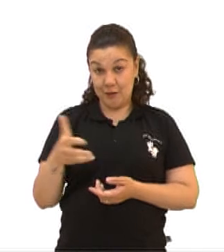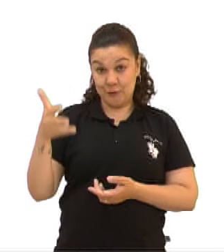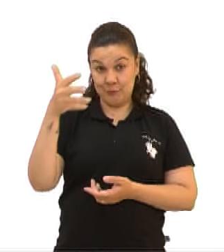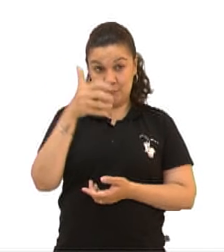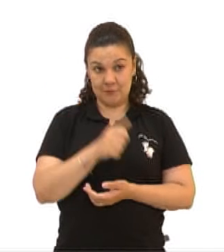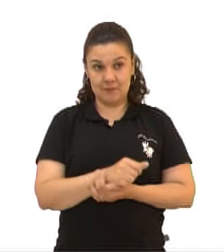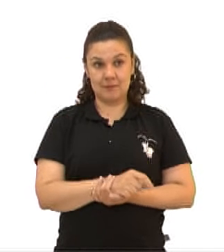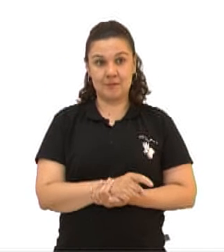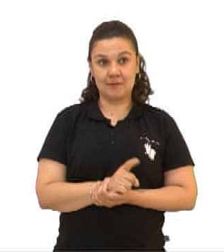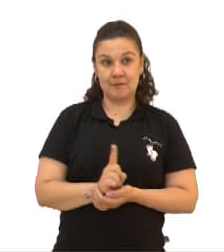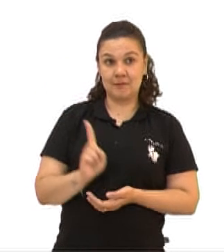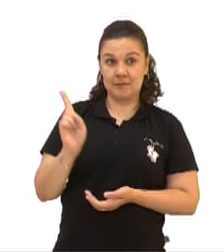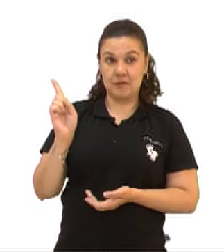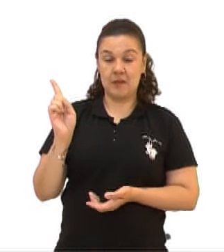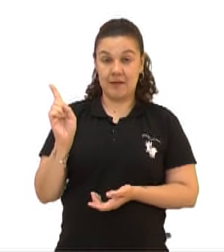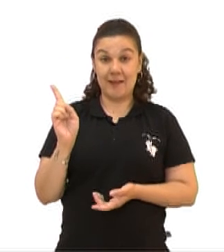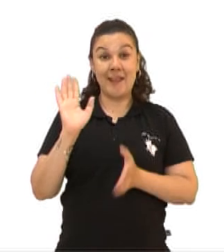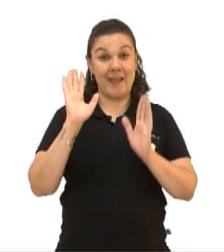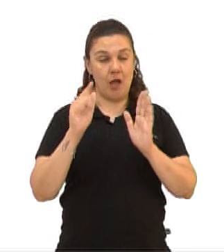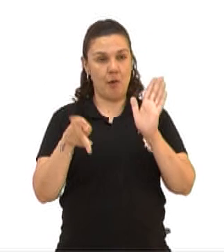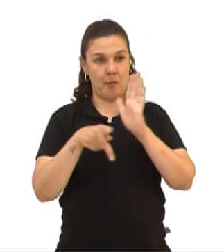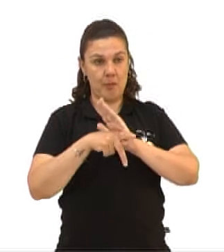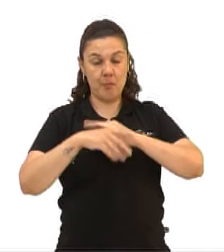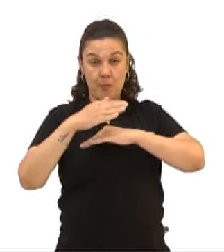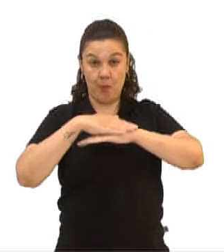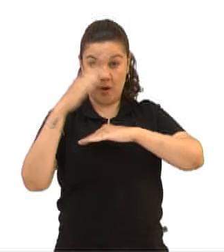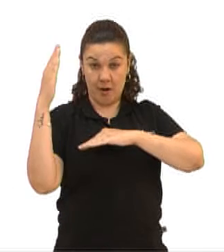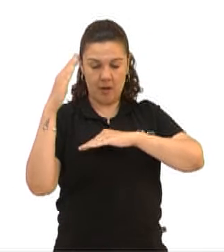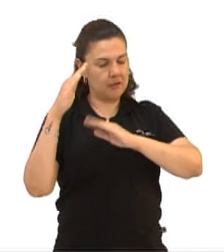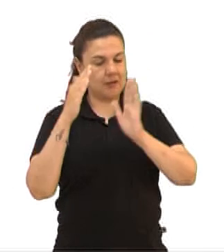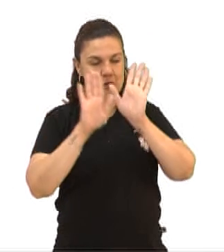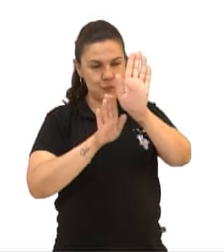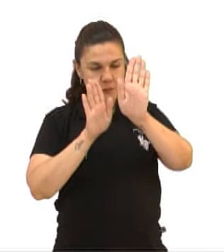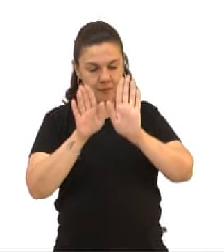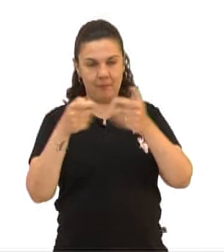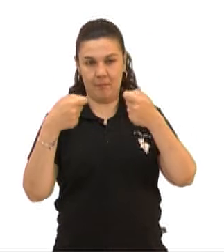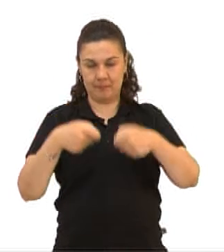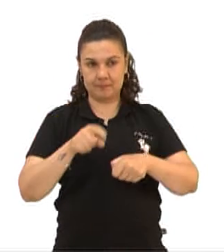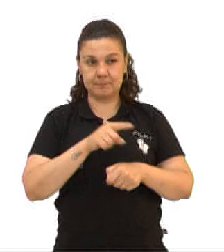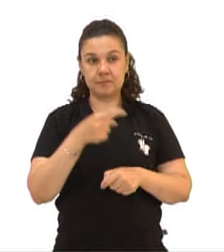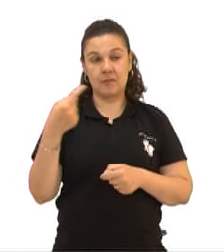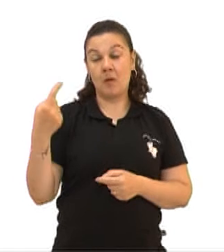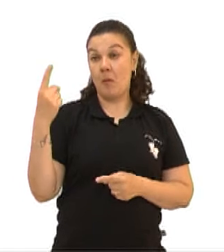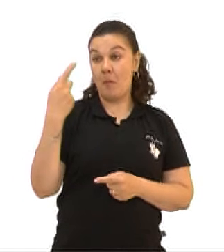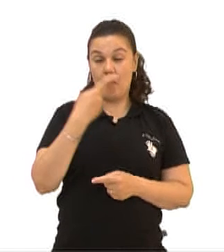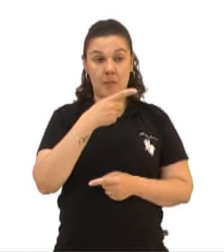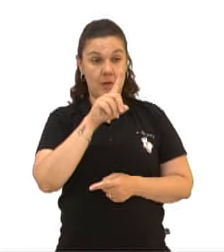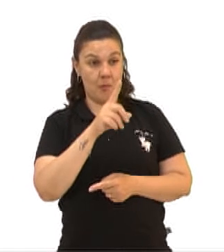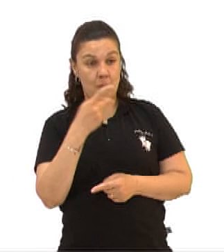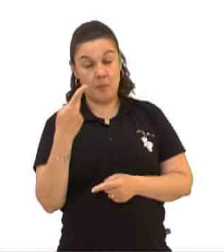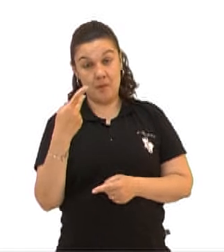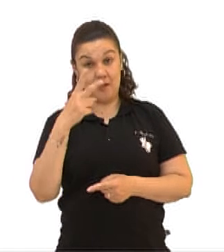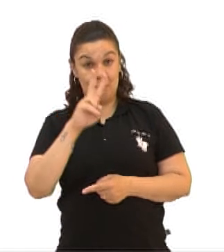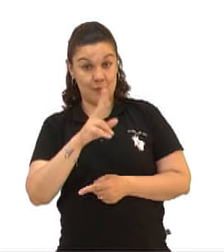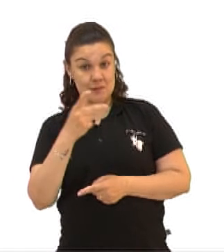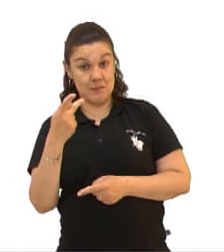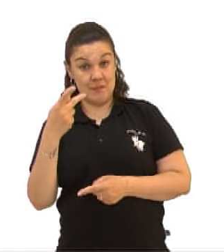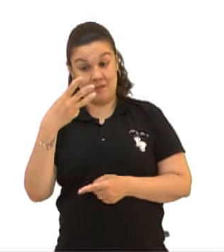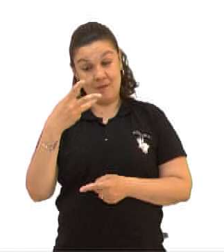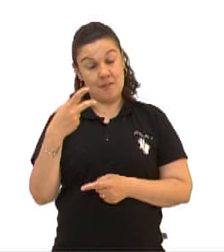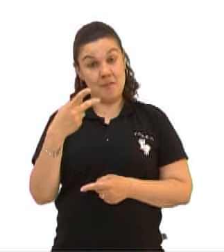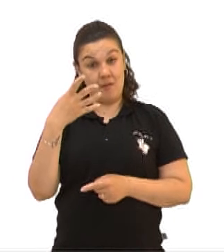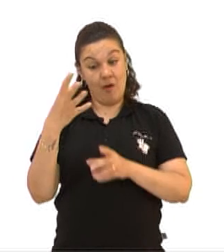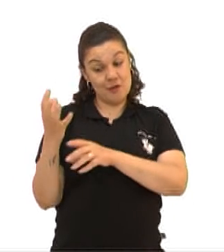de todas as paredes, que é o azulejo que a gente vai precisar, é a área da parede 1 mais a área da parede 2, parede 3 e parede